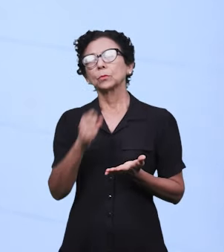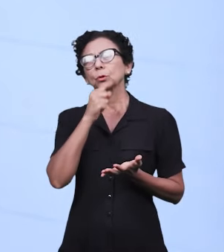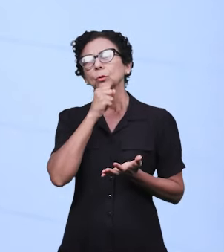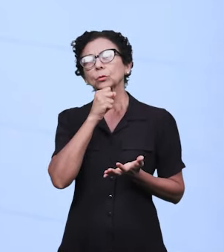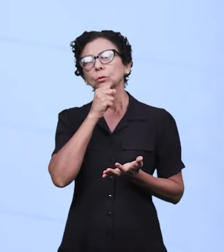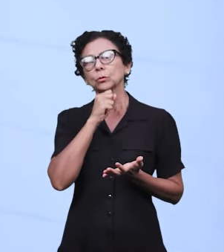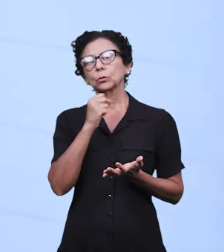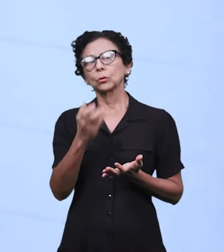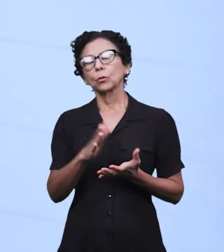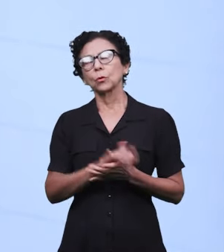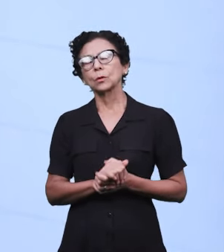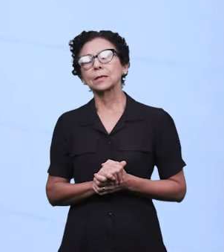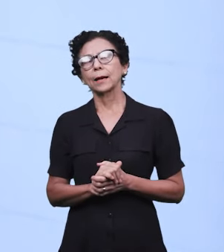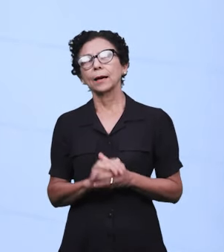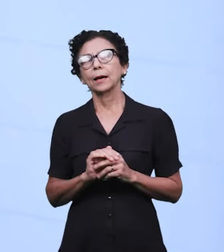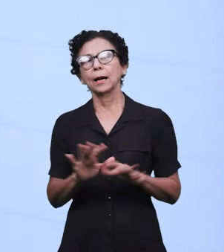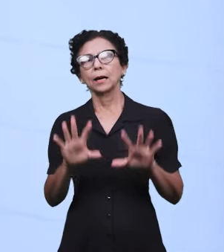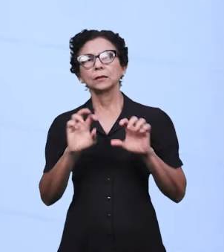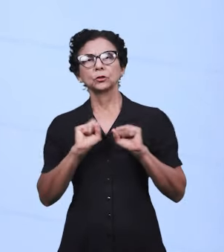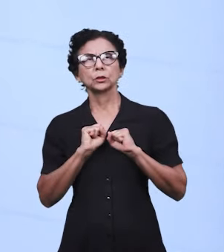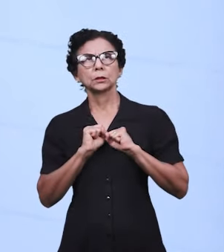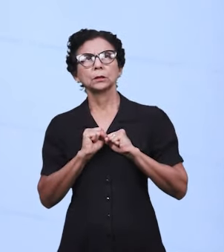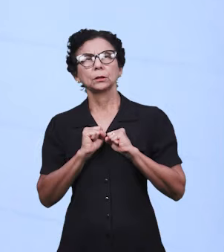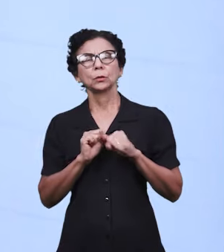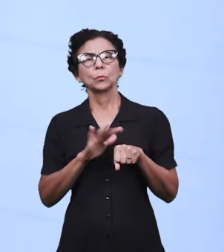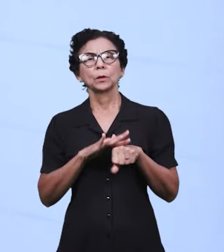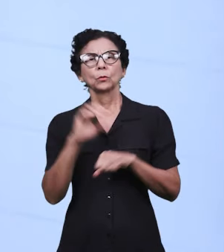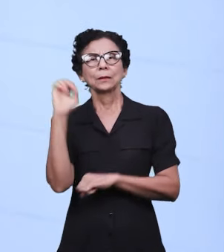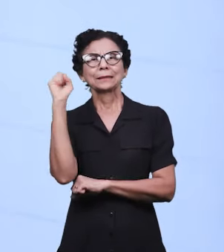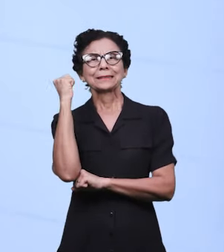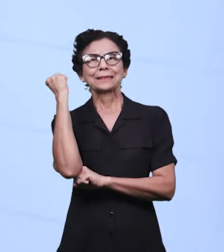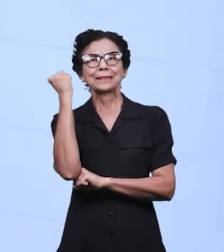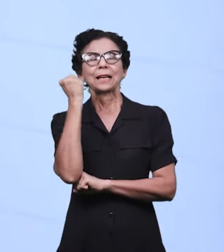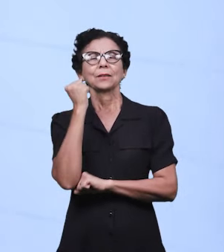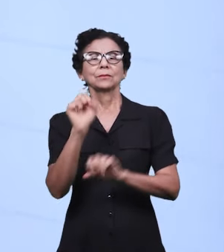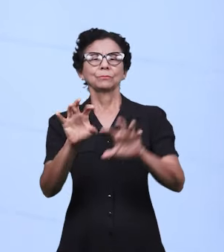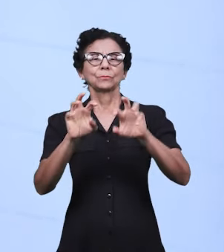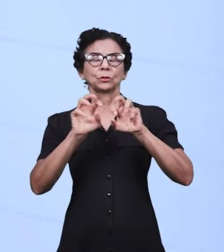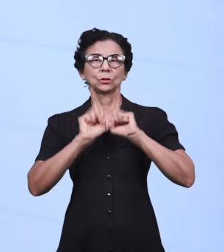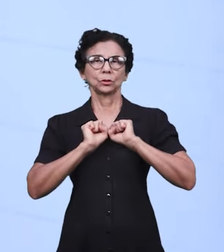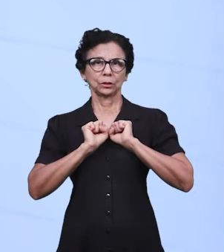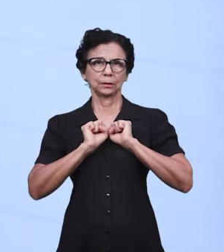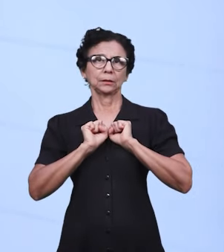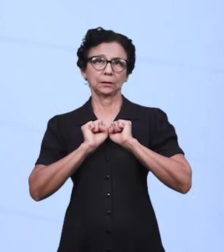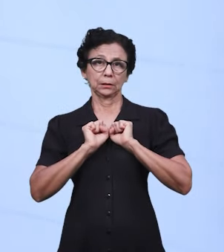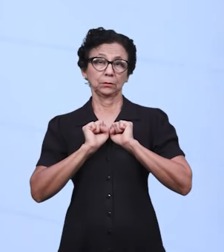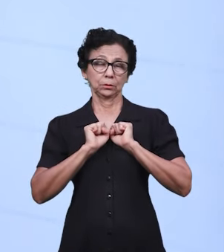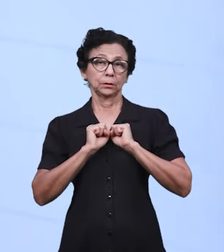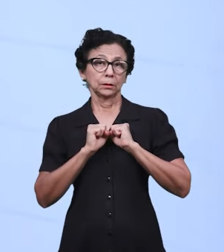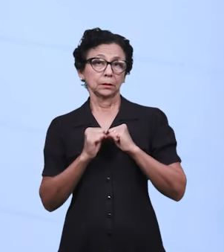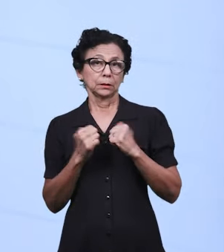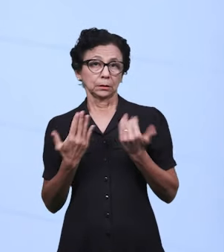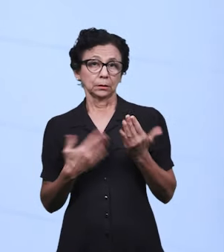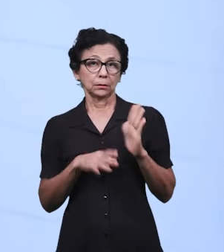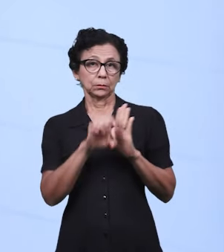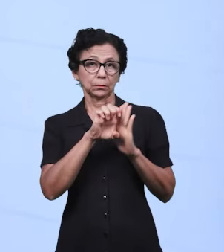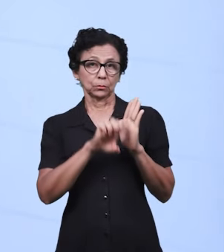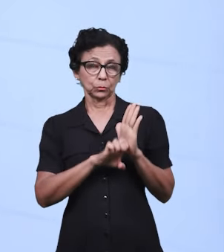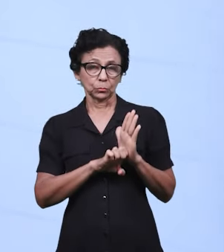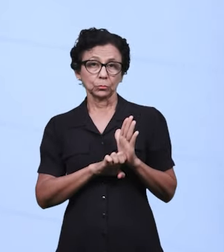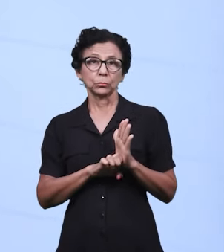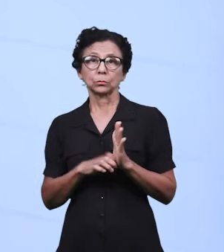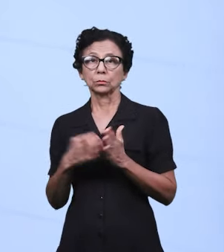é portadora de uma doença grave. Correto. Então, cabe, pelo Estatuto do